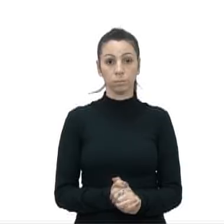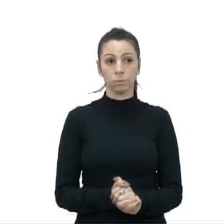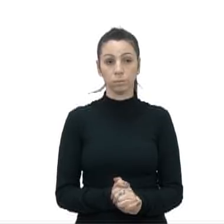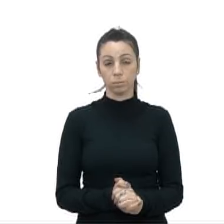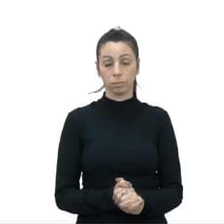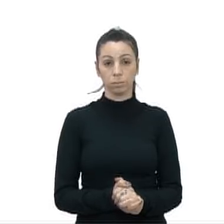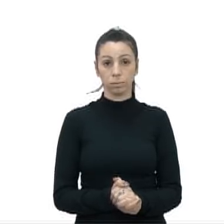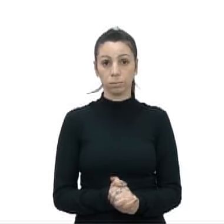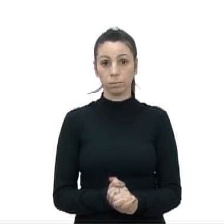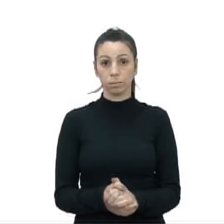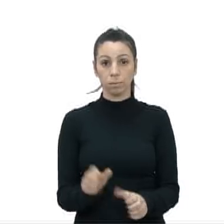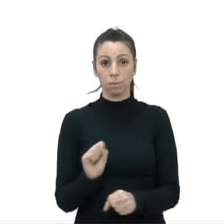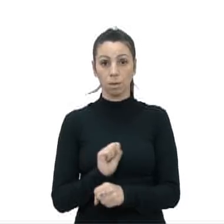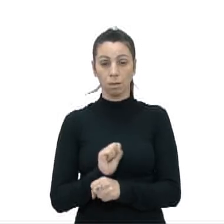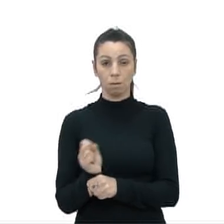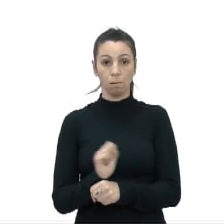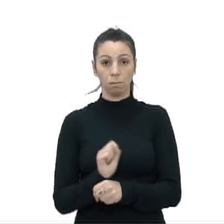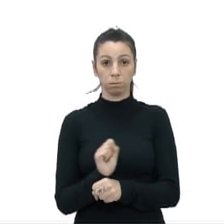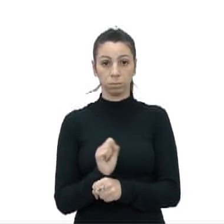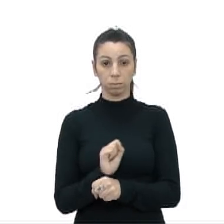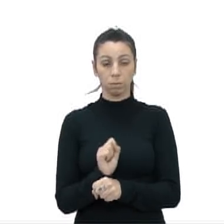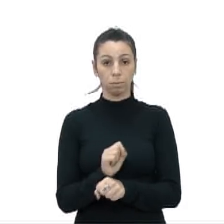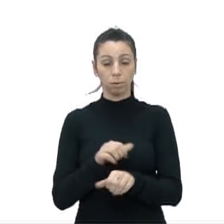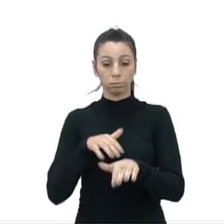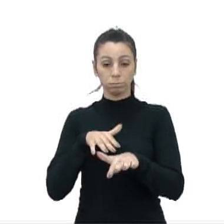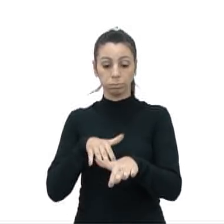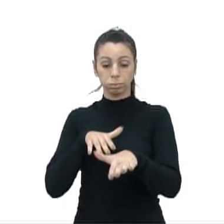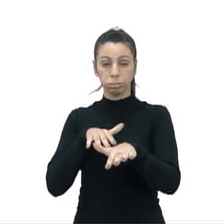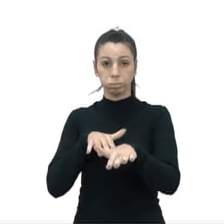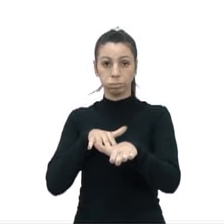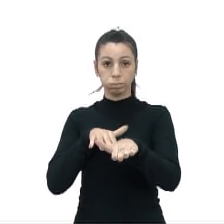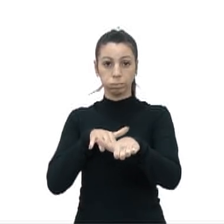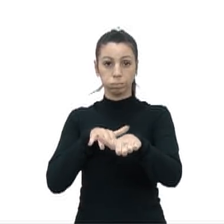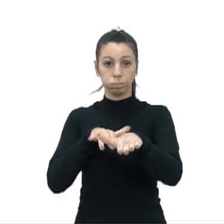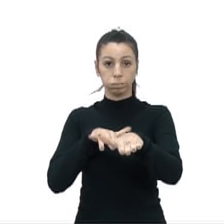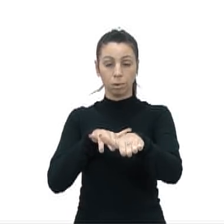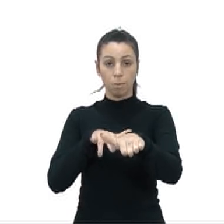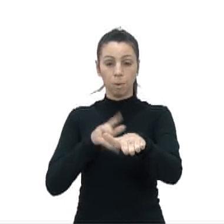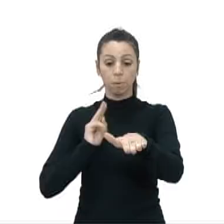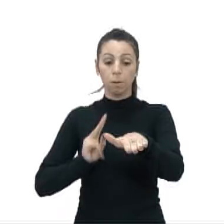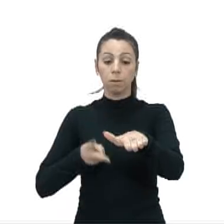Um automóvel que se move em uma avenida em movimento uniforme,